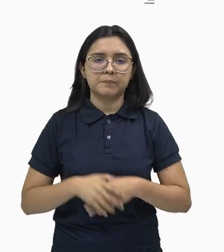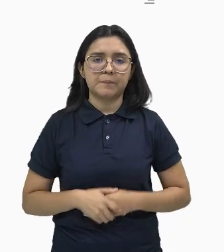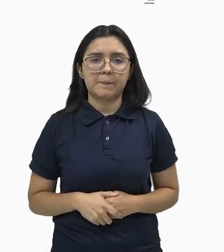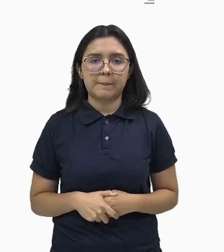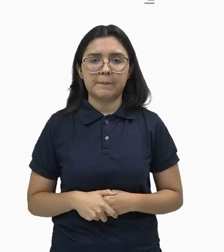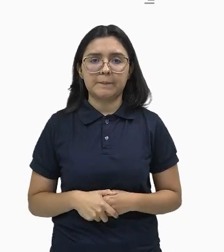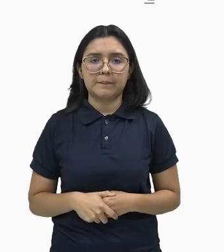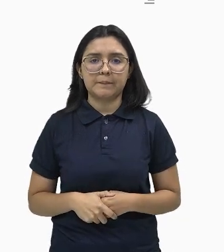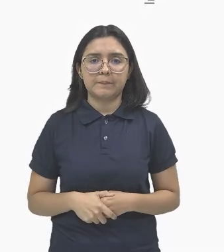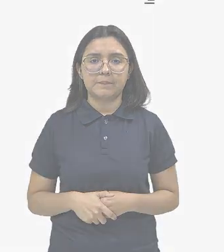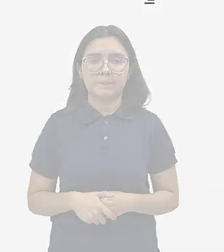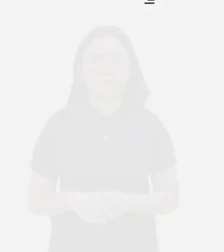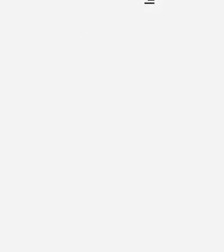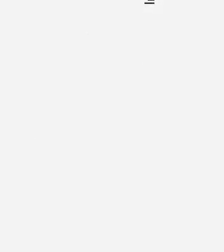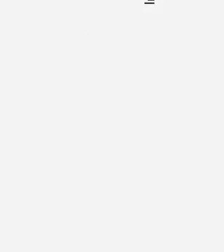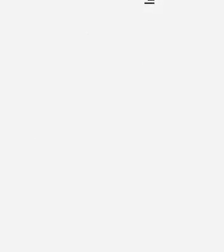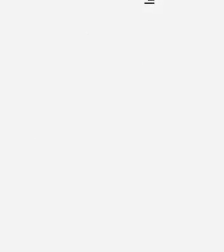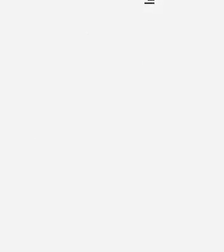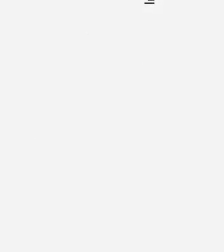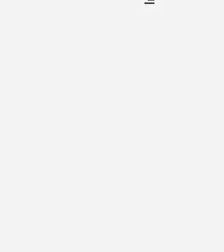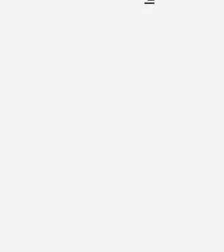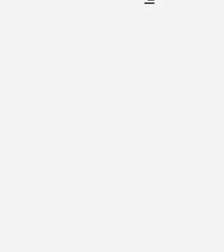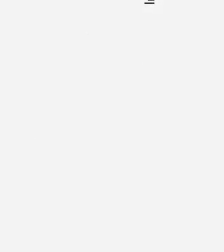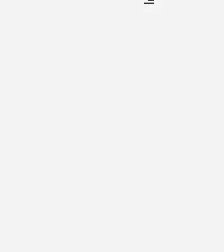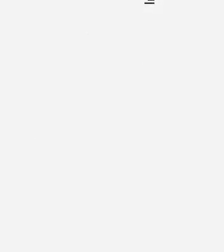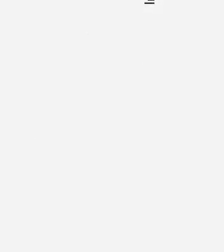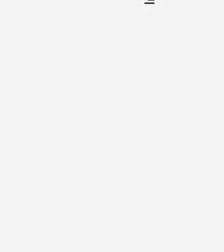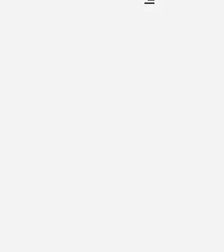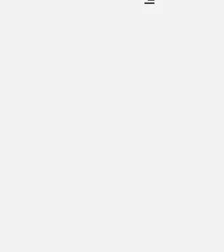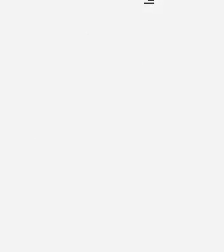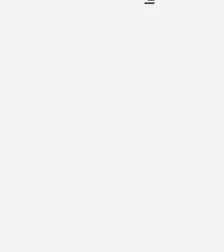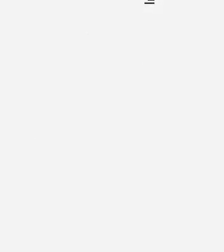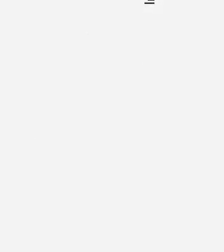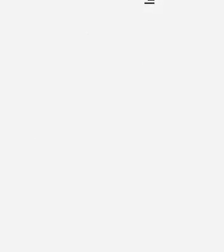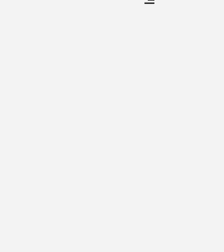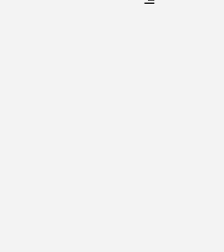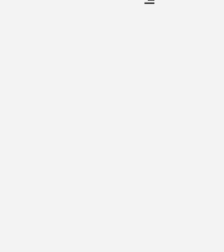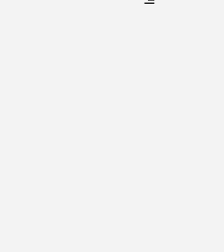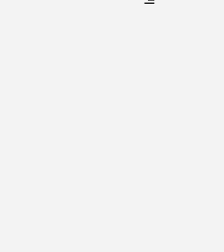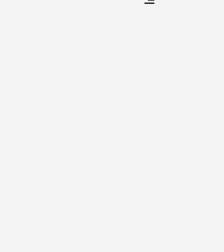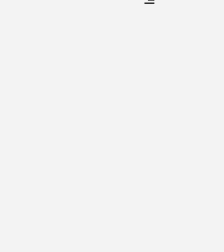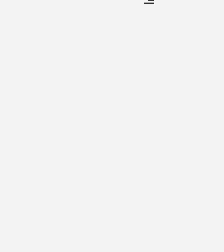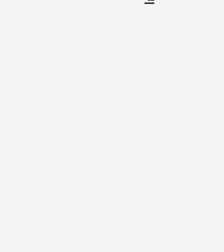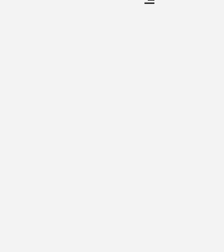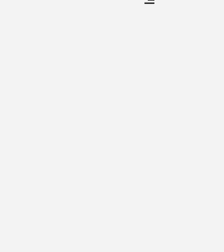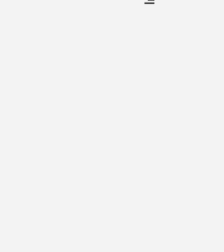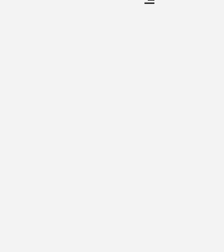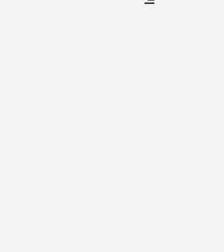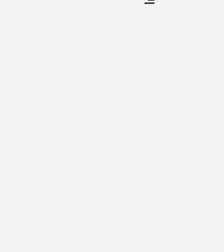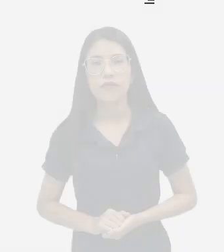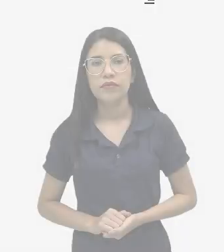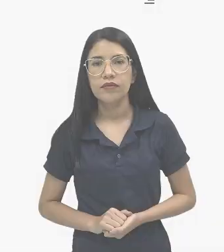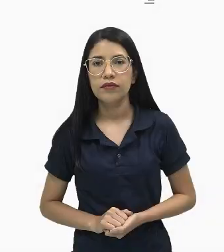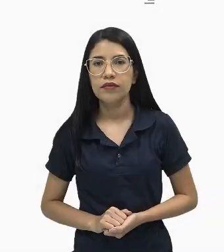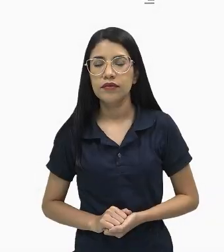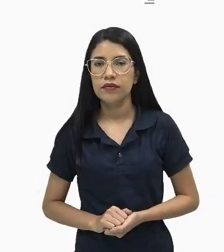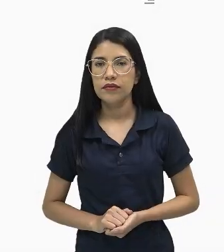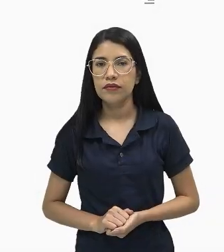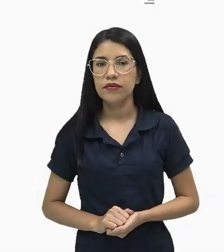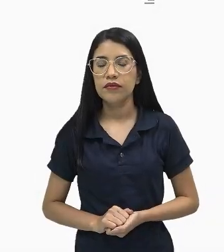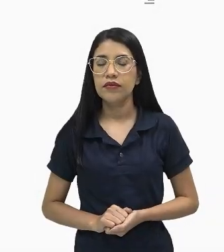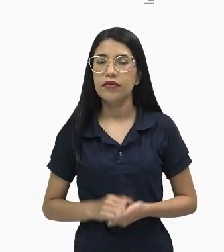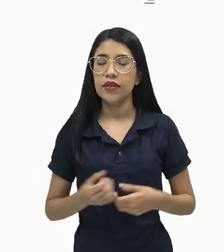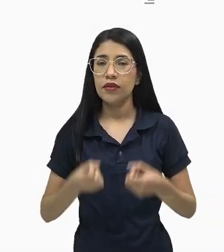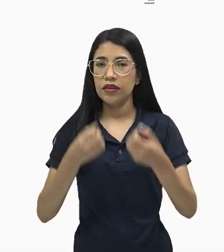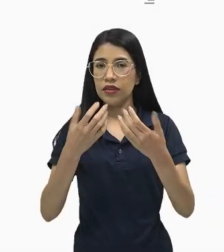que acontece nas economias, na economia capitalista. Então, ele descreve a importância econômica, né, desse